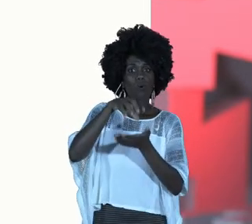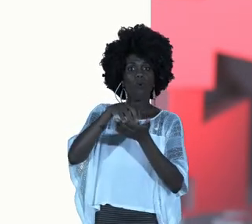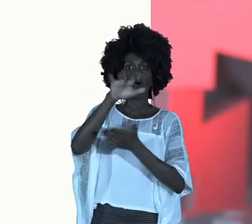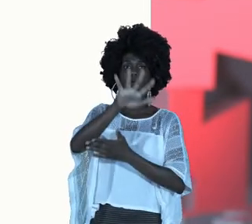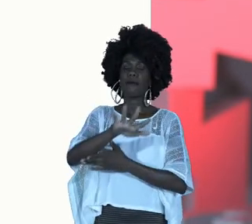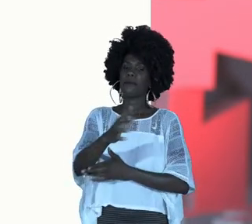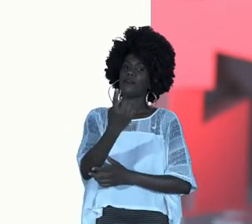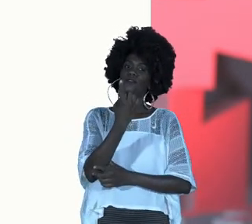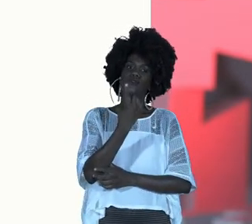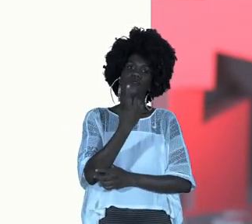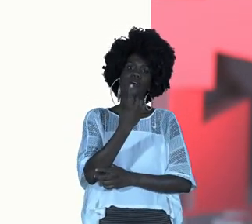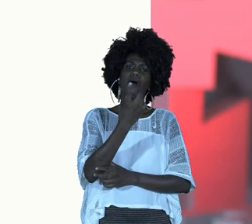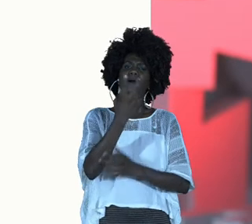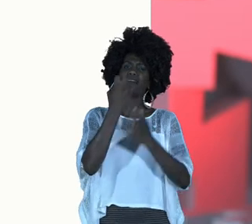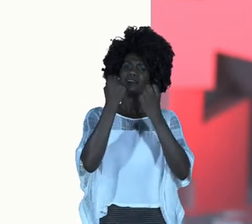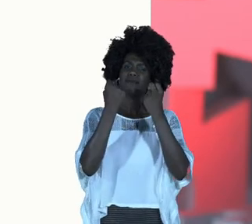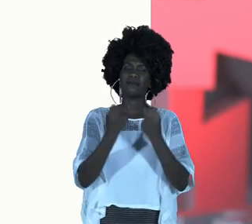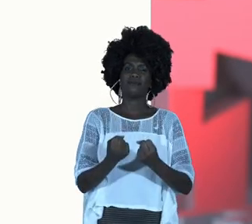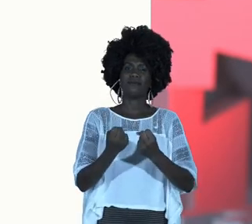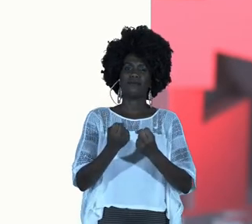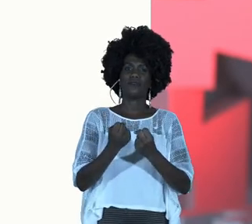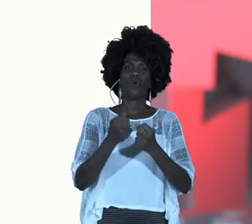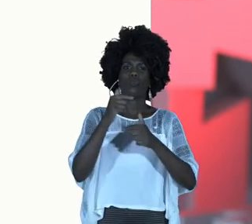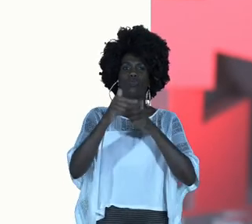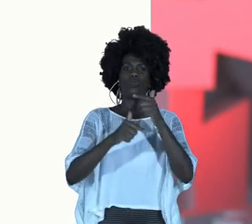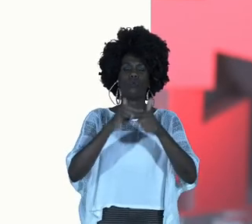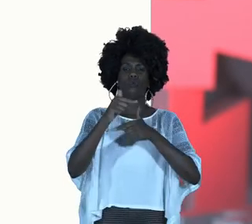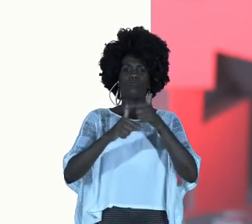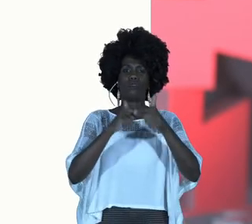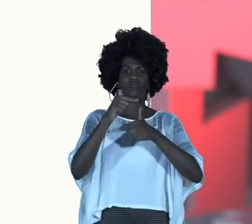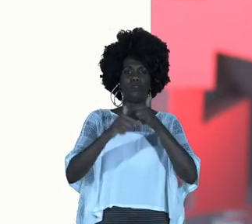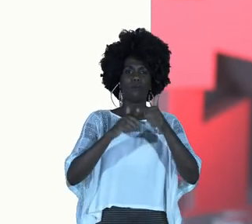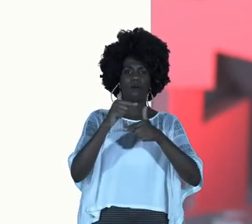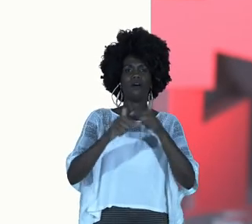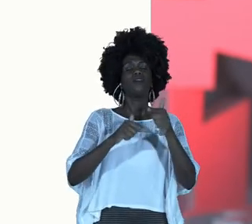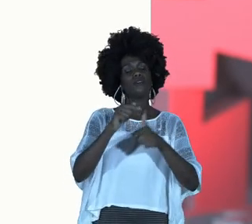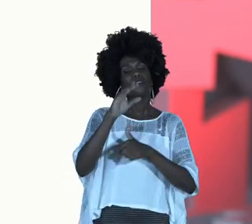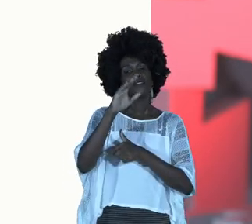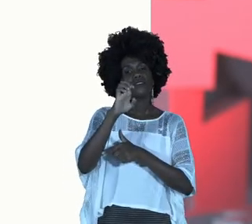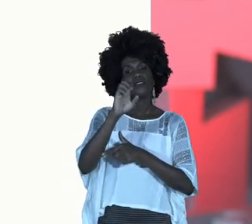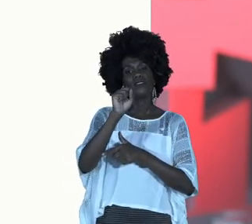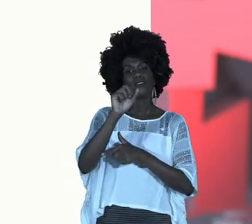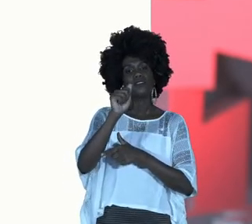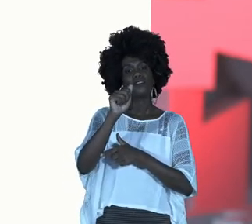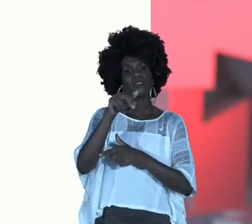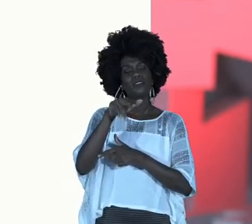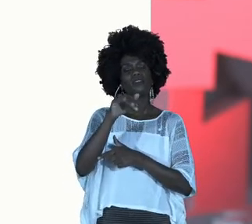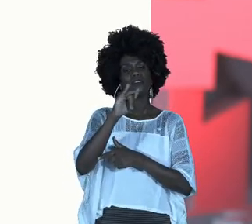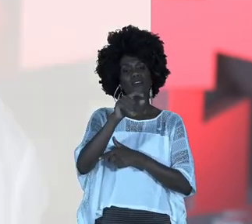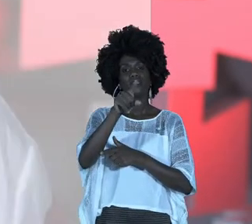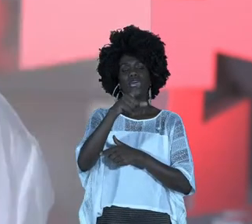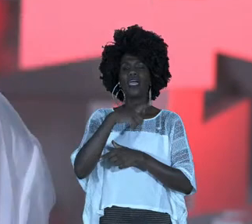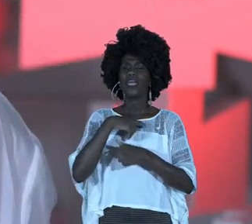essa solidez ao trabalho de Cézanne. Esses são artistas que vão rompendo com o realismo da